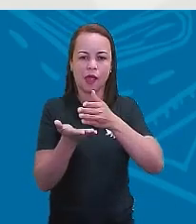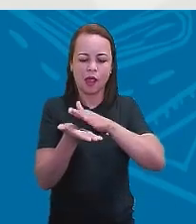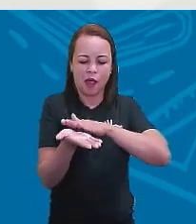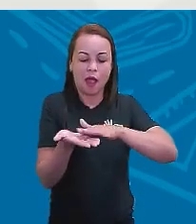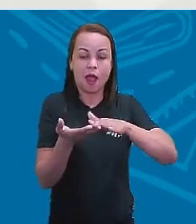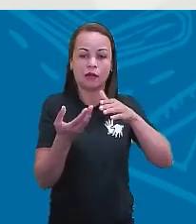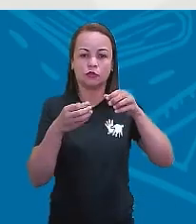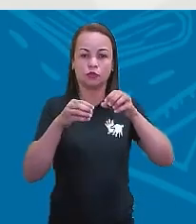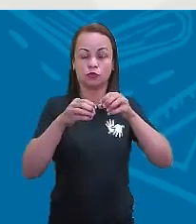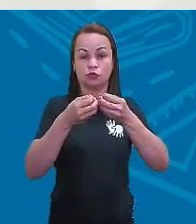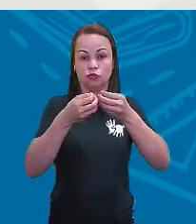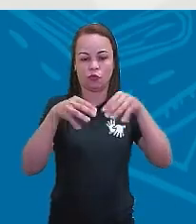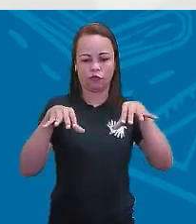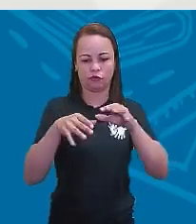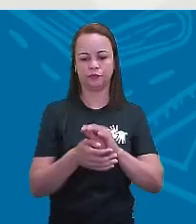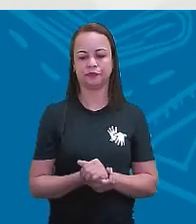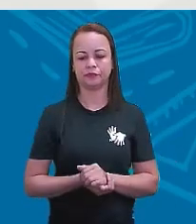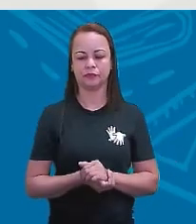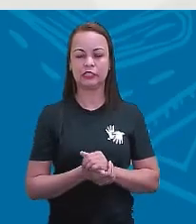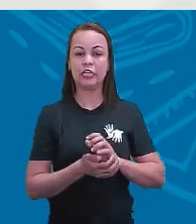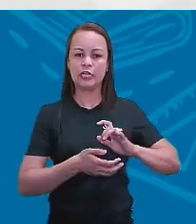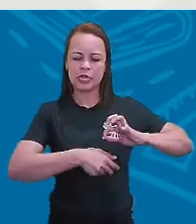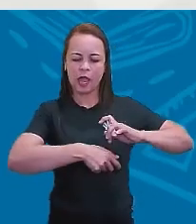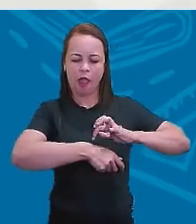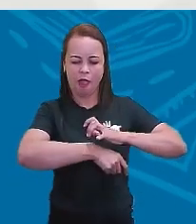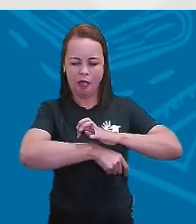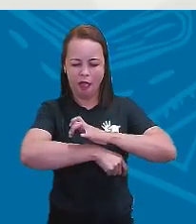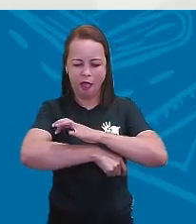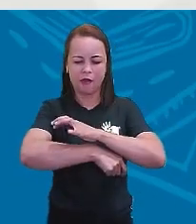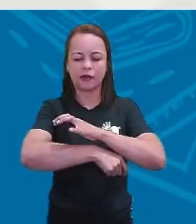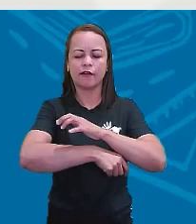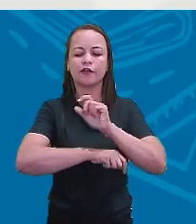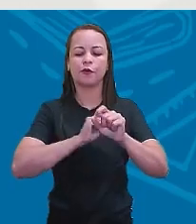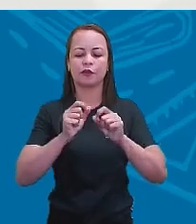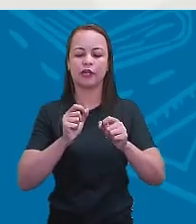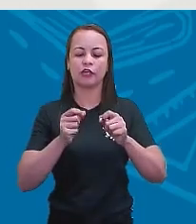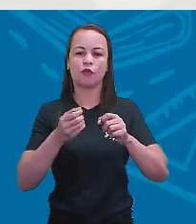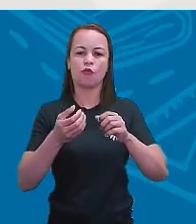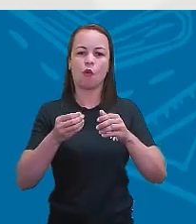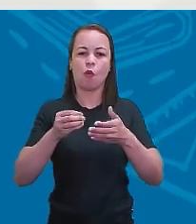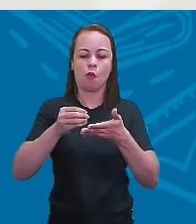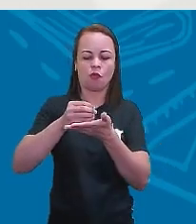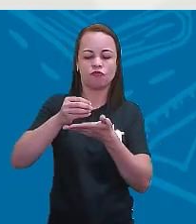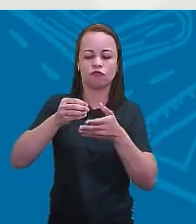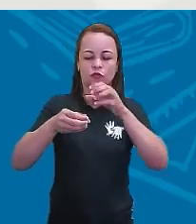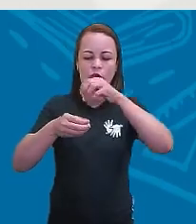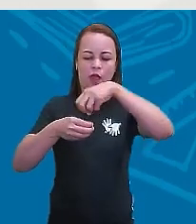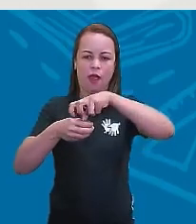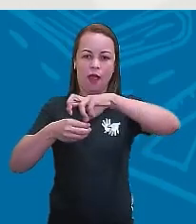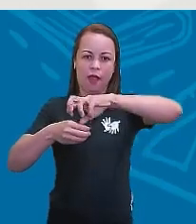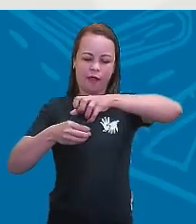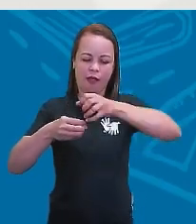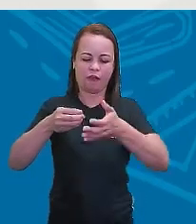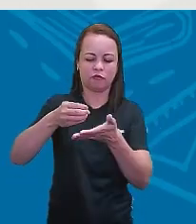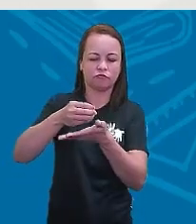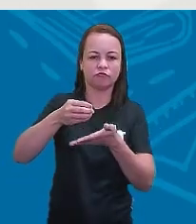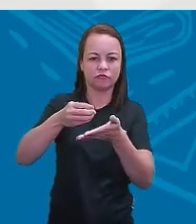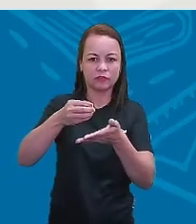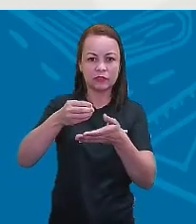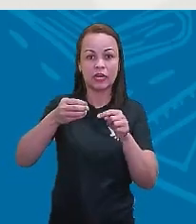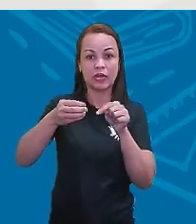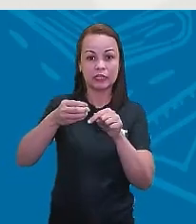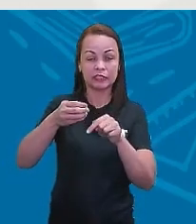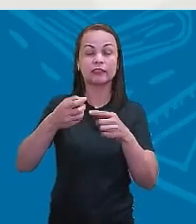aquela aranha. A aranha é feita com o fundo da garrafa PET. Igualzinho a nossa tartaruga, que foi feito com o fundo da garrafa